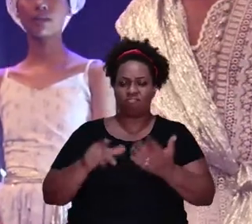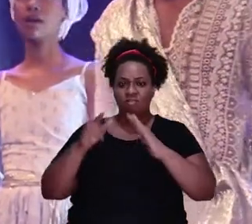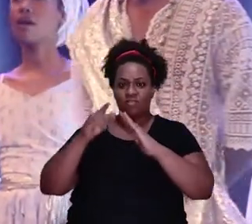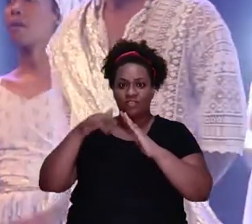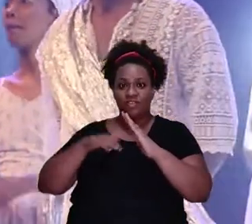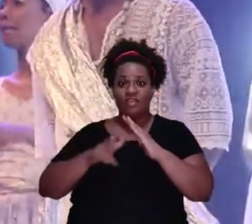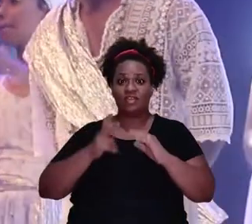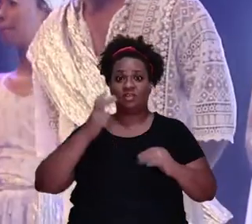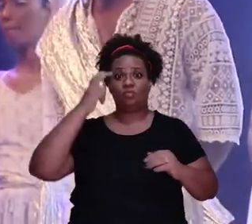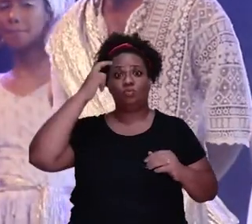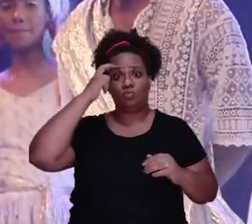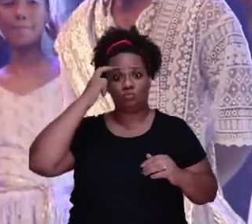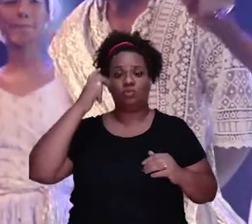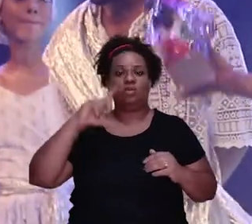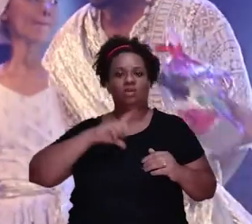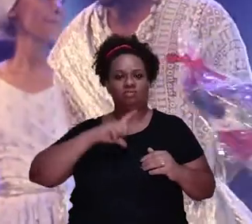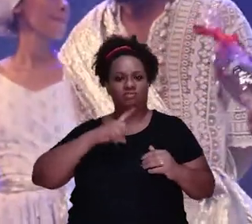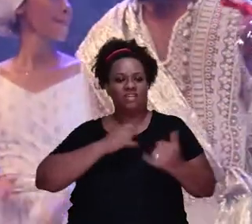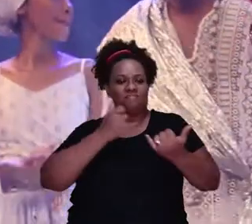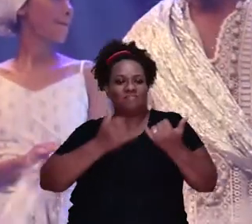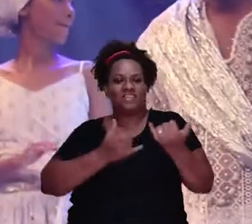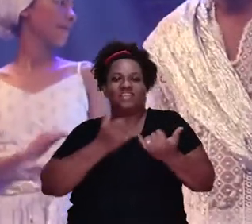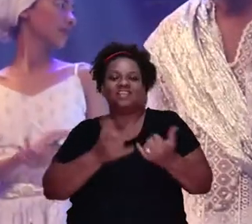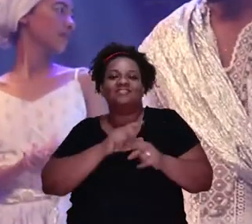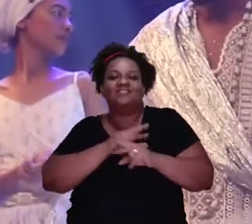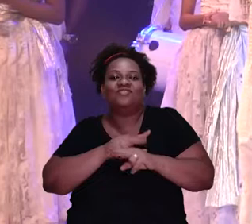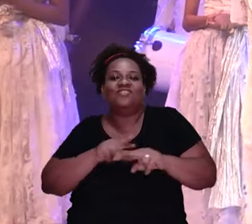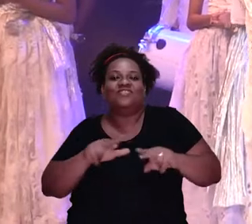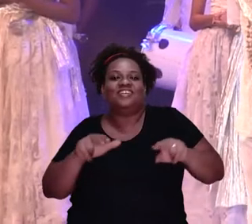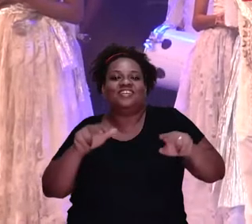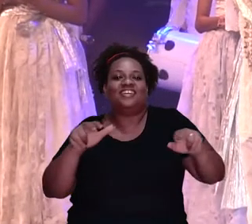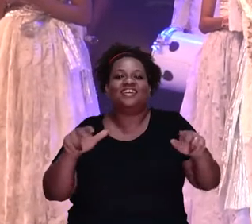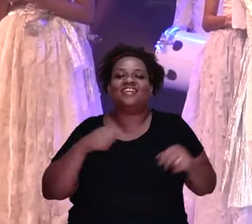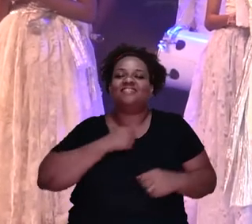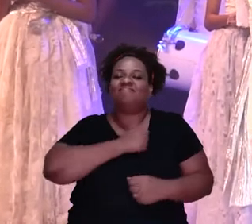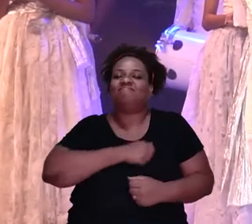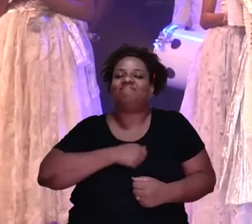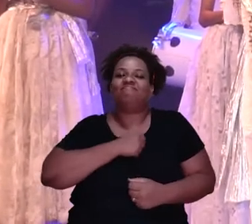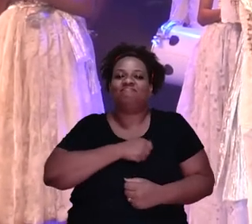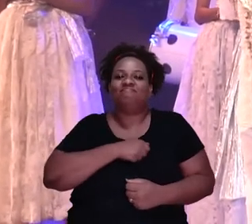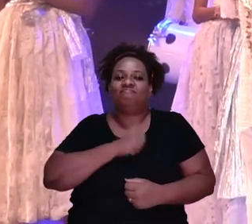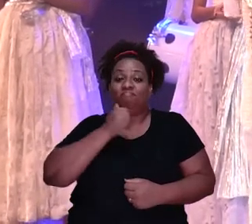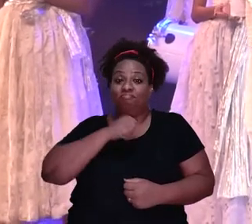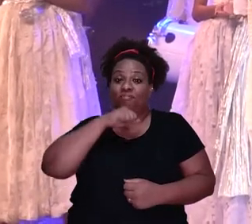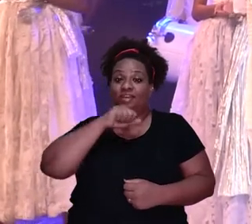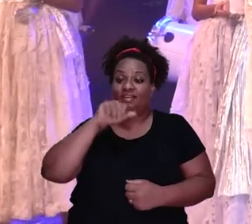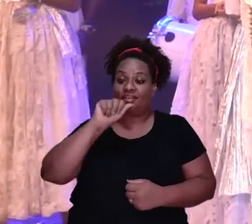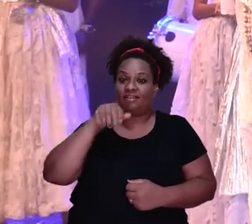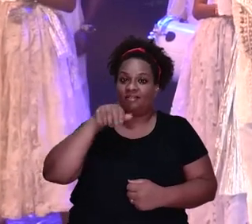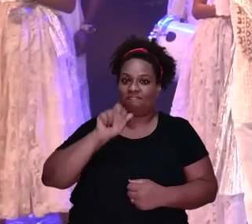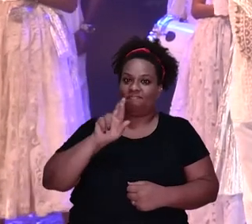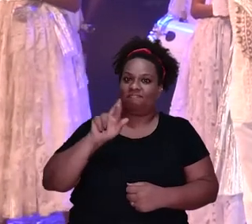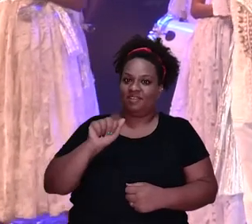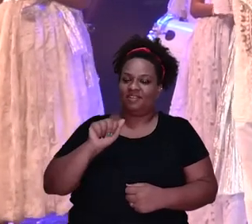um terreiro cultural que tem um brinquedo né tem o afoxé e Lira né Saudosa da manhã Mara